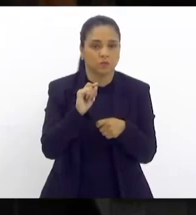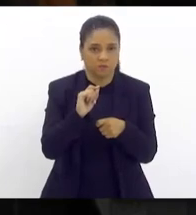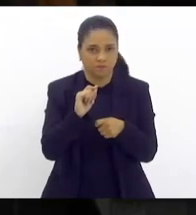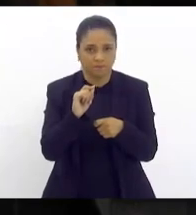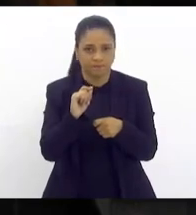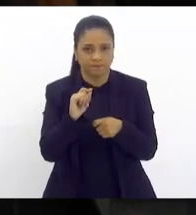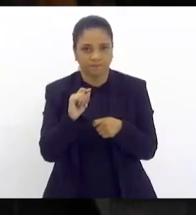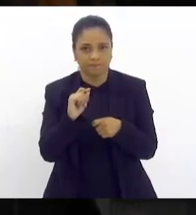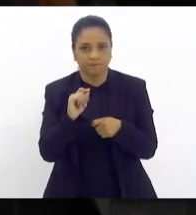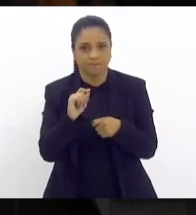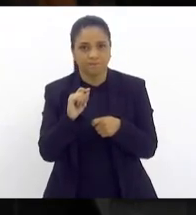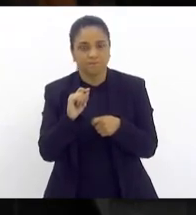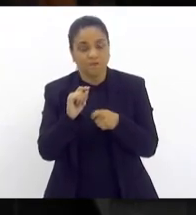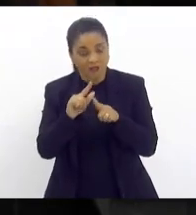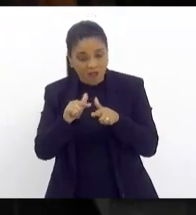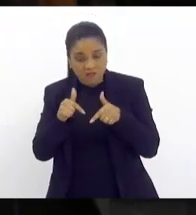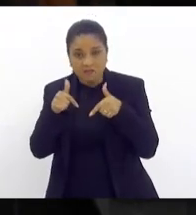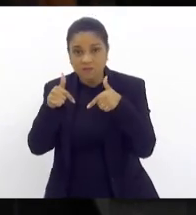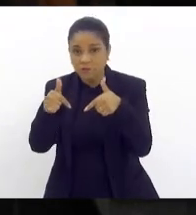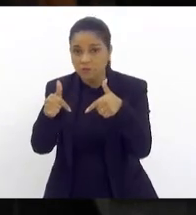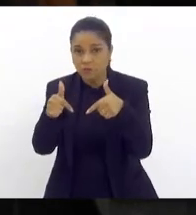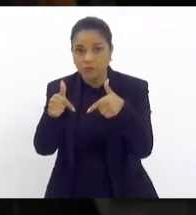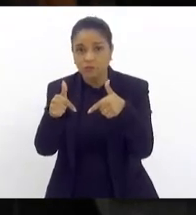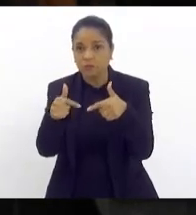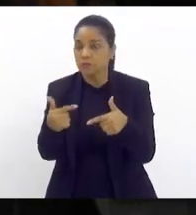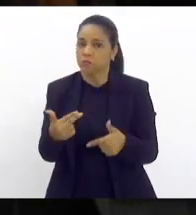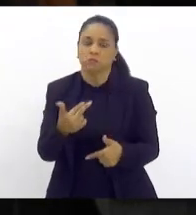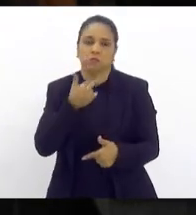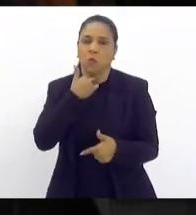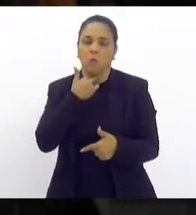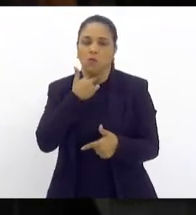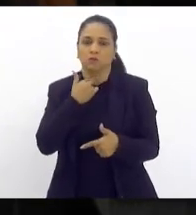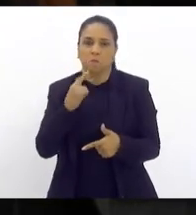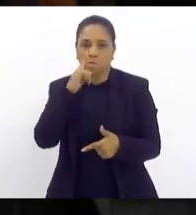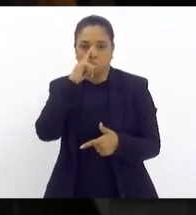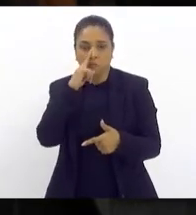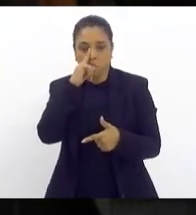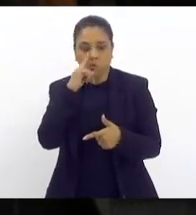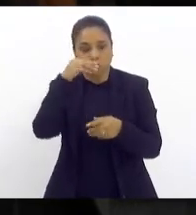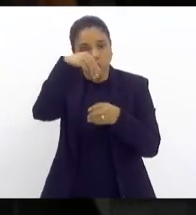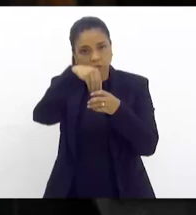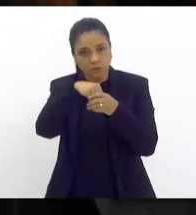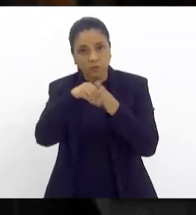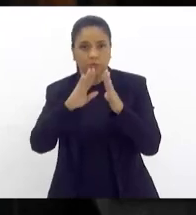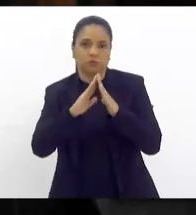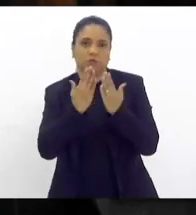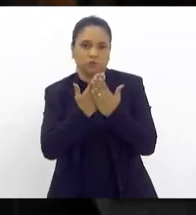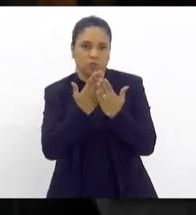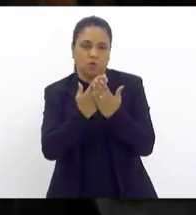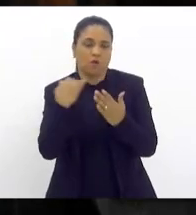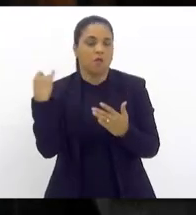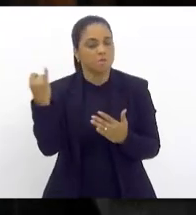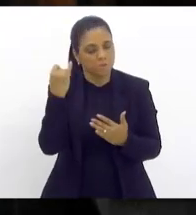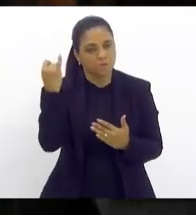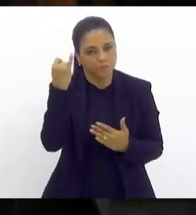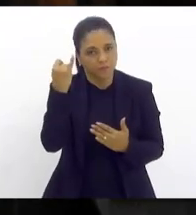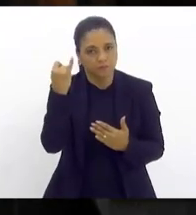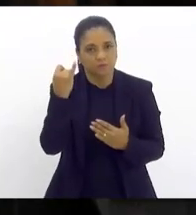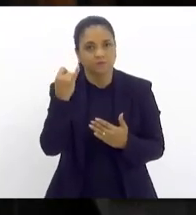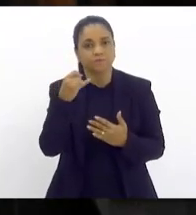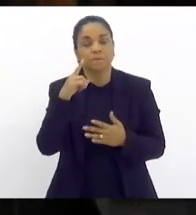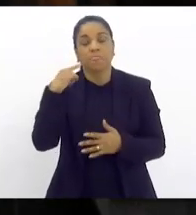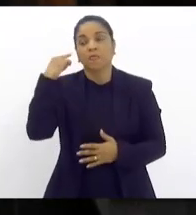não ponham em risco as escolas os estudantes os professores é essencial na verdade o deputado